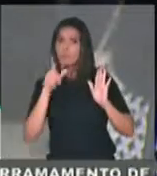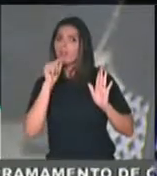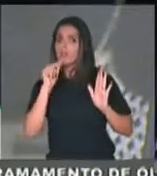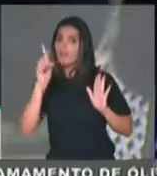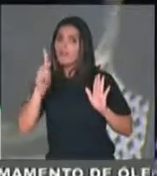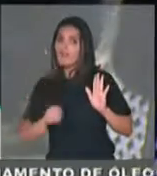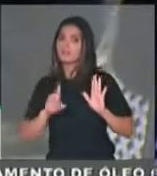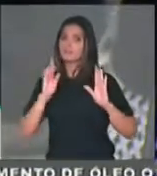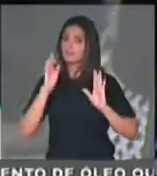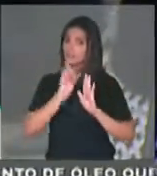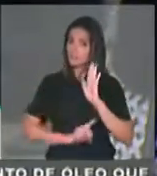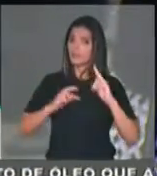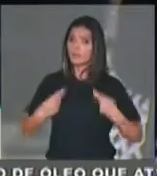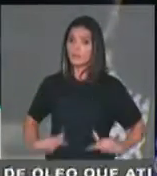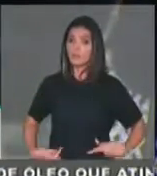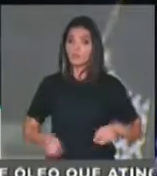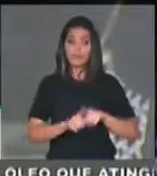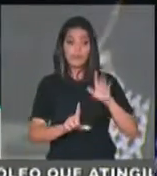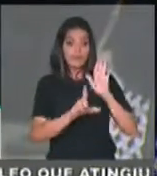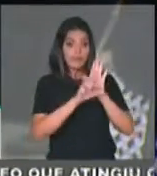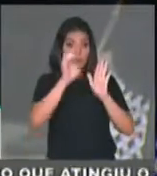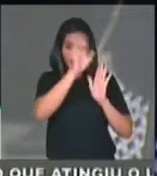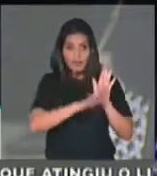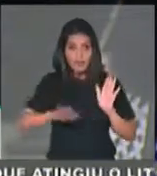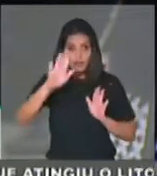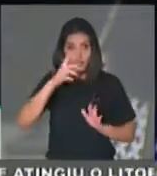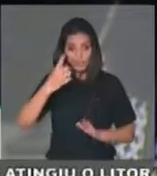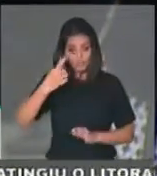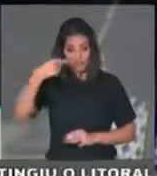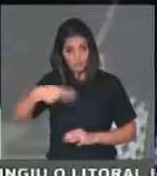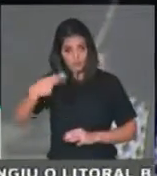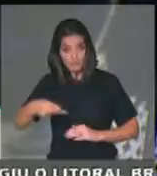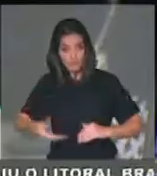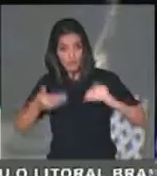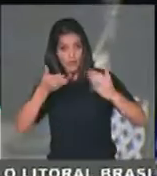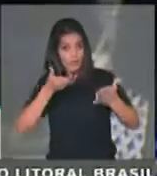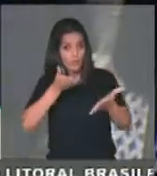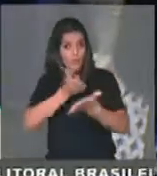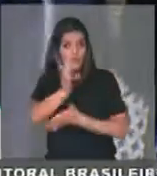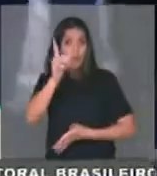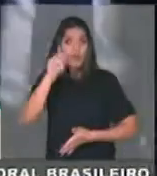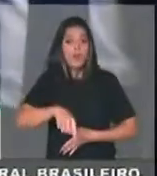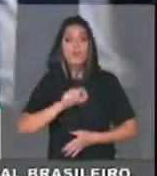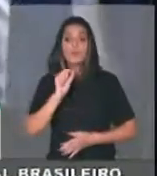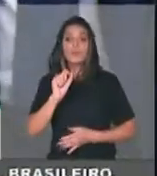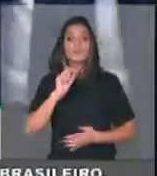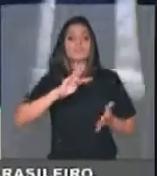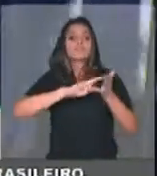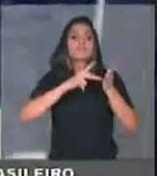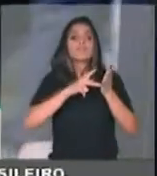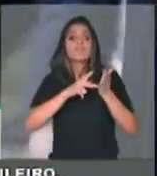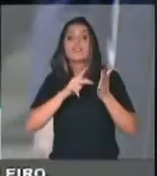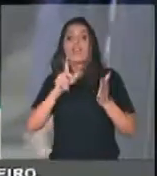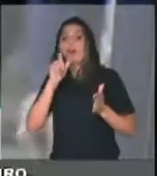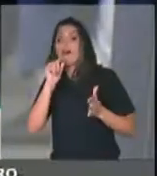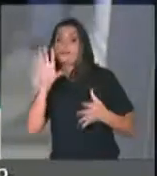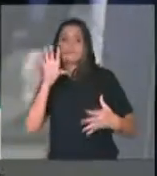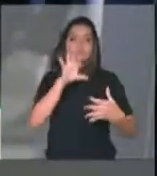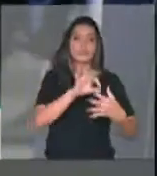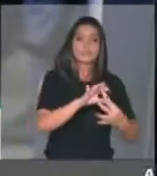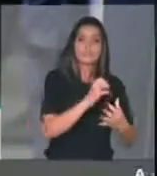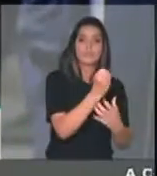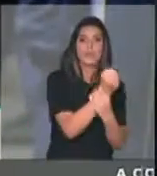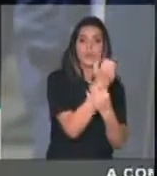por lei nacional aprovada por esse Congresso, que é sinônima de segurança alimentar. Não há vida